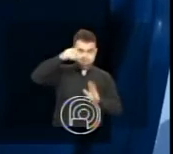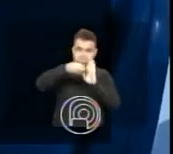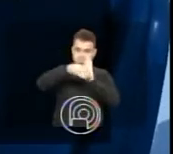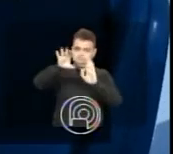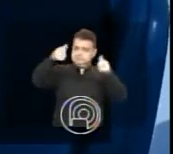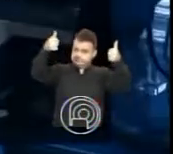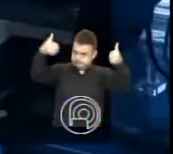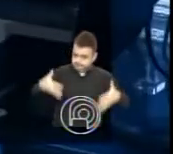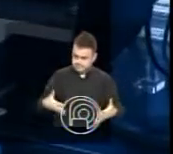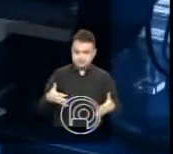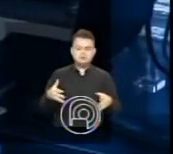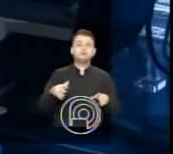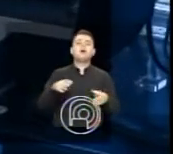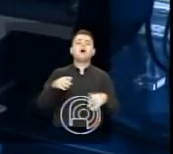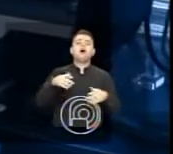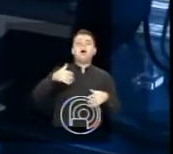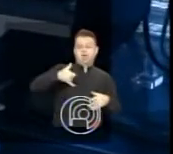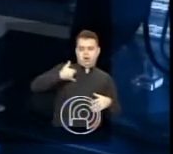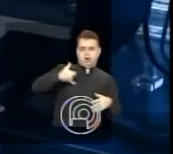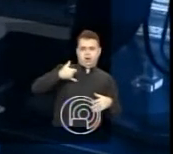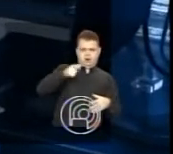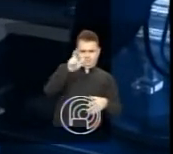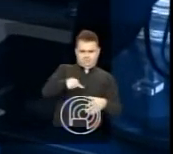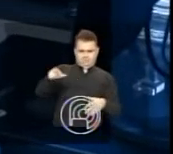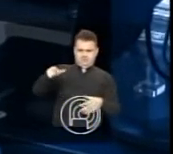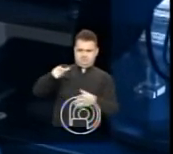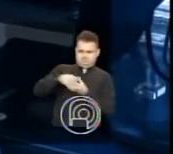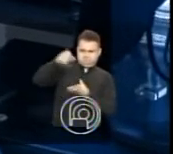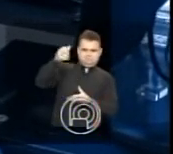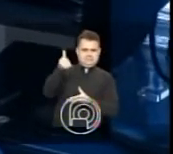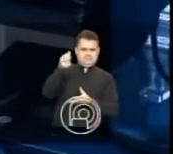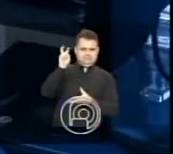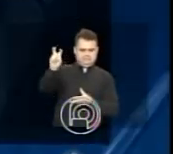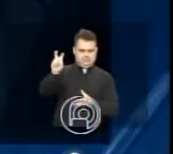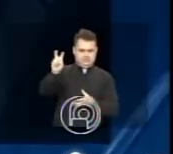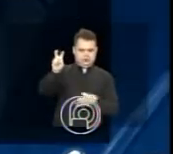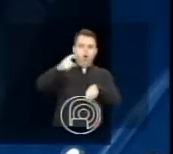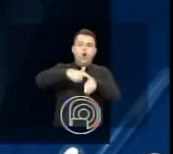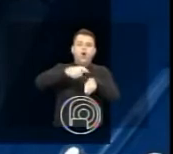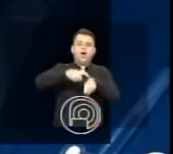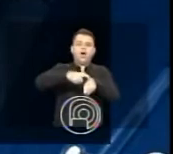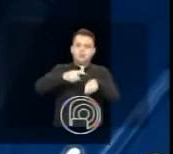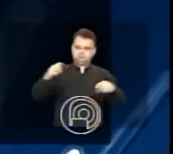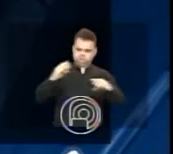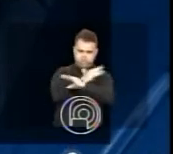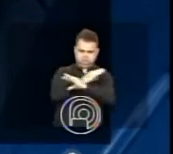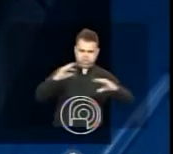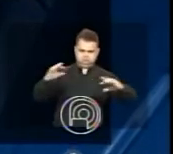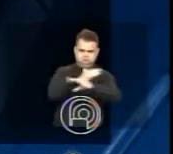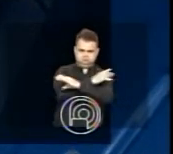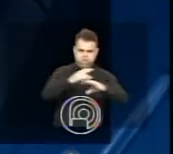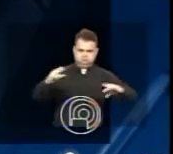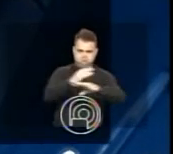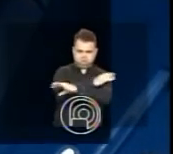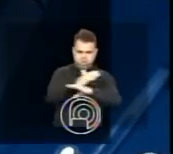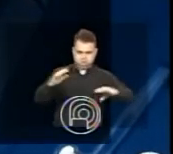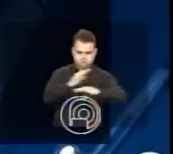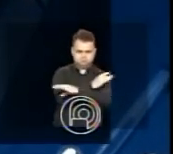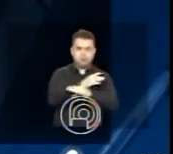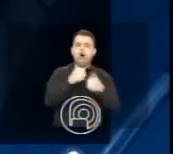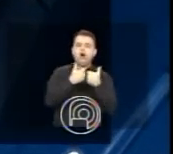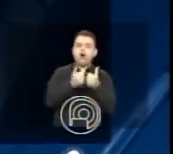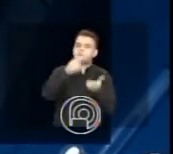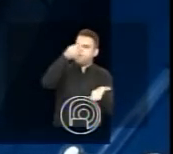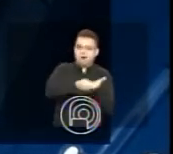da gratuidade da passagem de ônibus para maiores de 65 anos nos horários de pico. O vereador aponta que a suspensão prejudicou